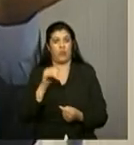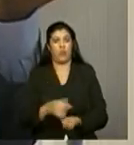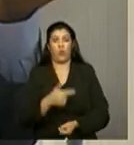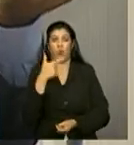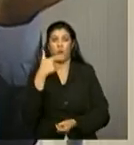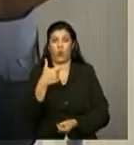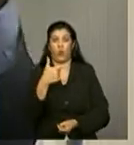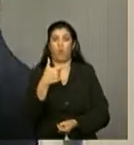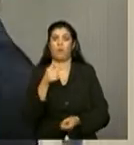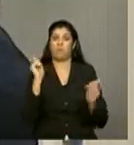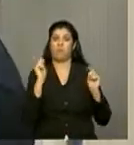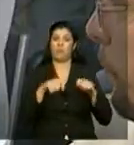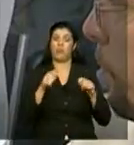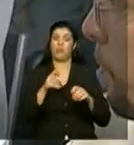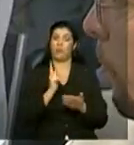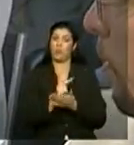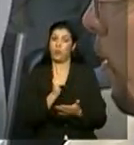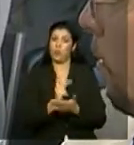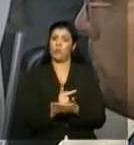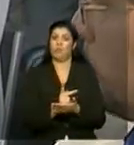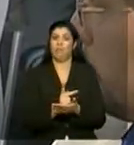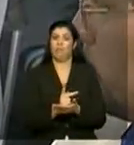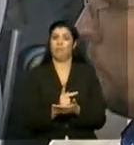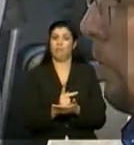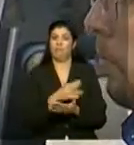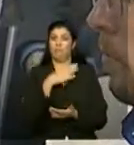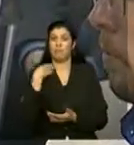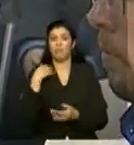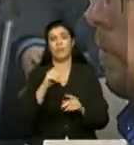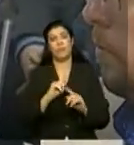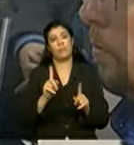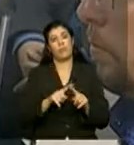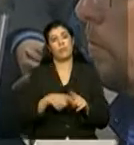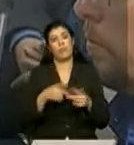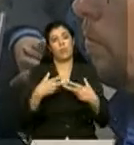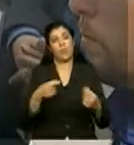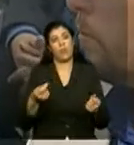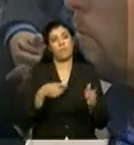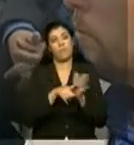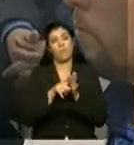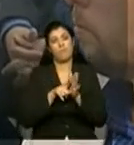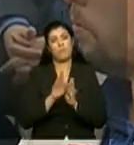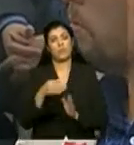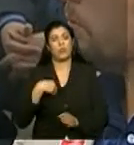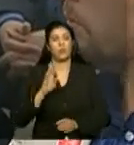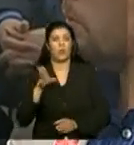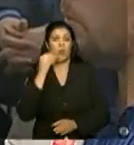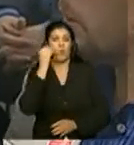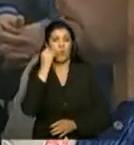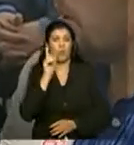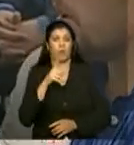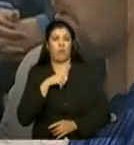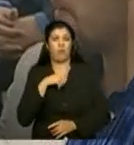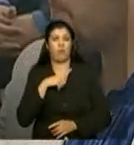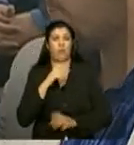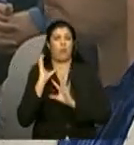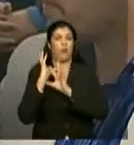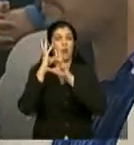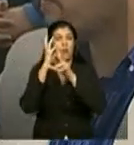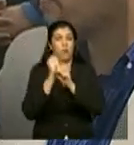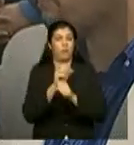e mantena e isto é um pouco além da minha condição de perseguido por pela experiência que têm no âmbito